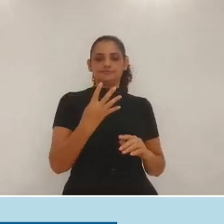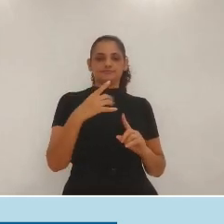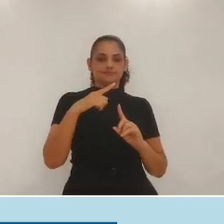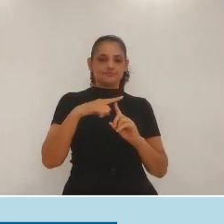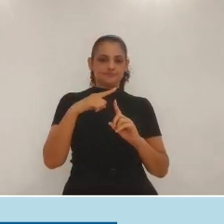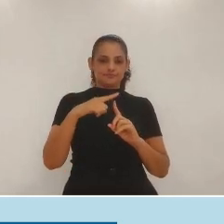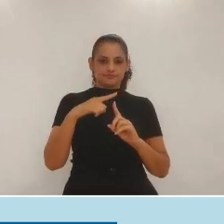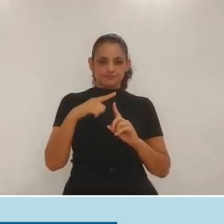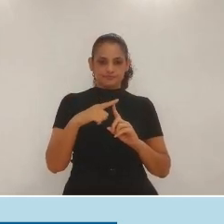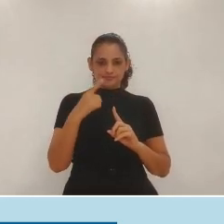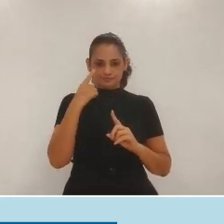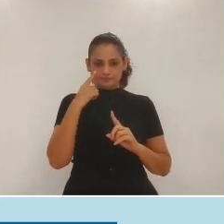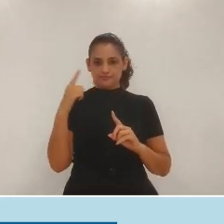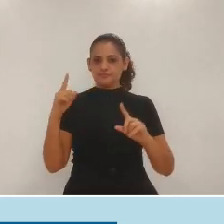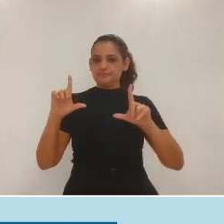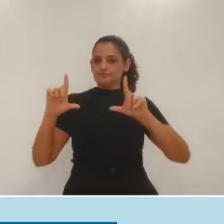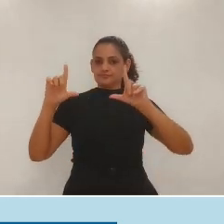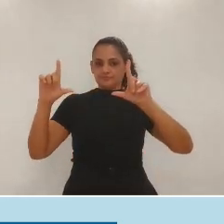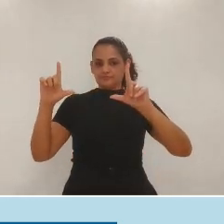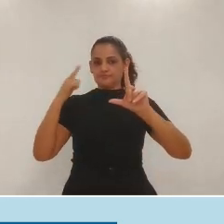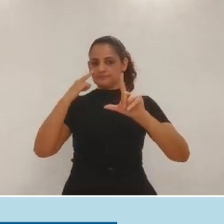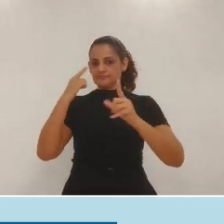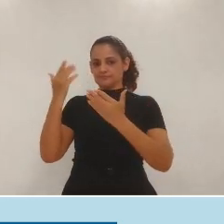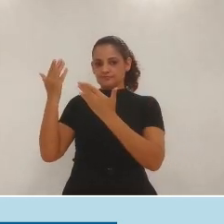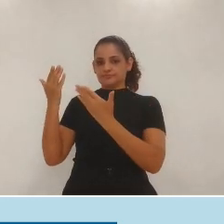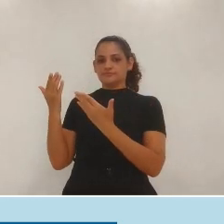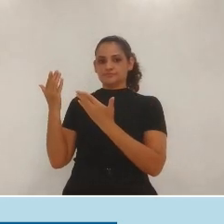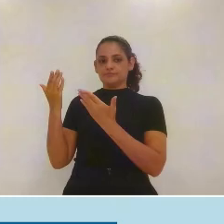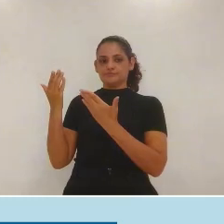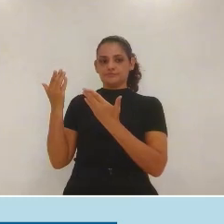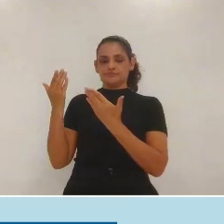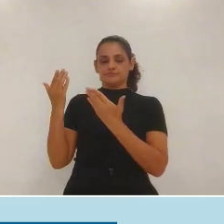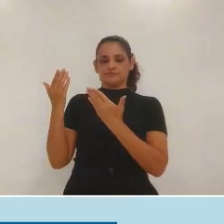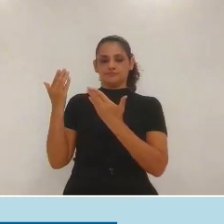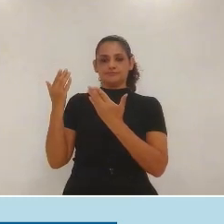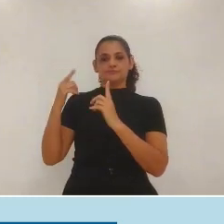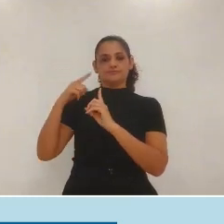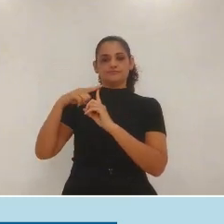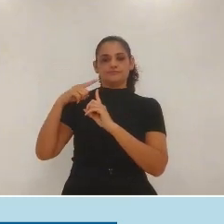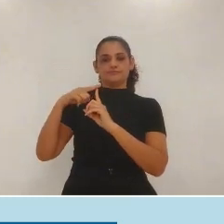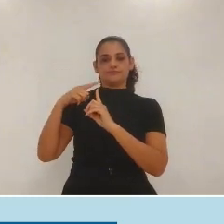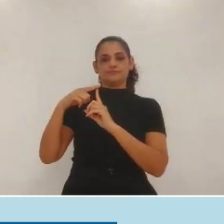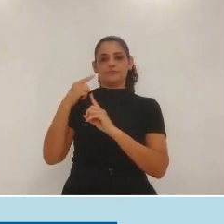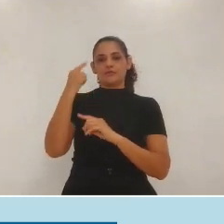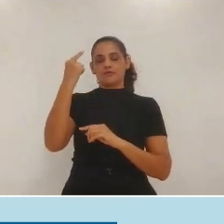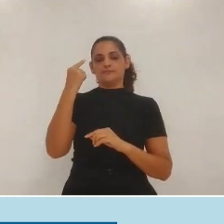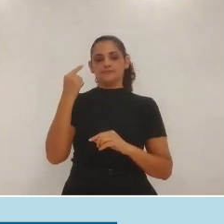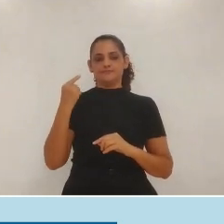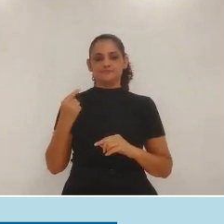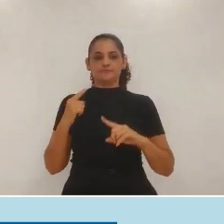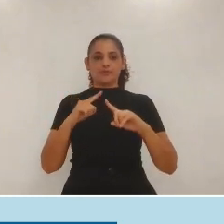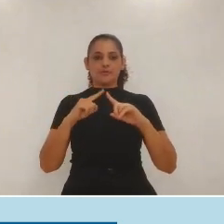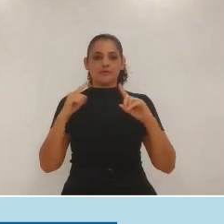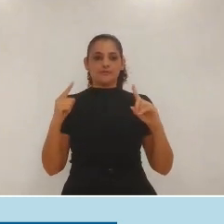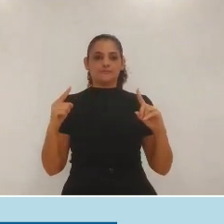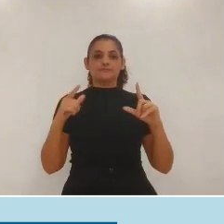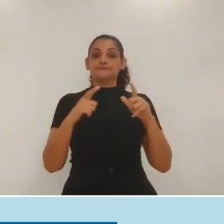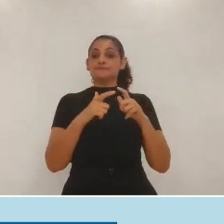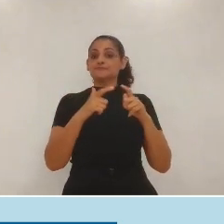os subtipos de síndrome de Ehlers-Danlos. Porém, a maioria das